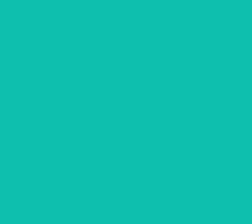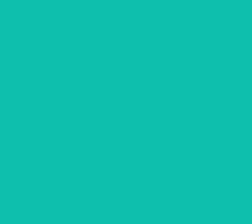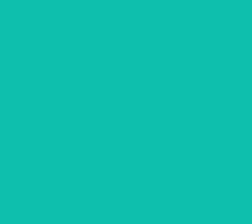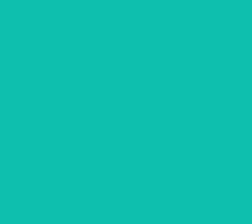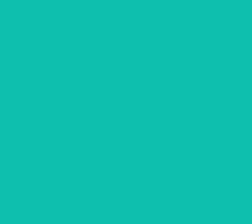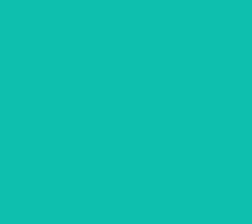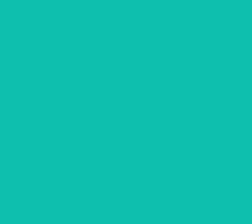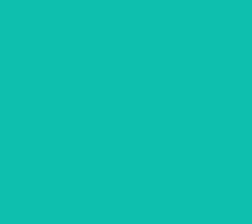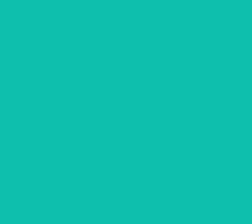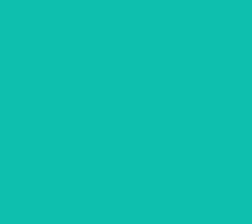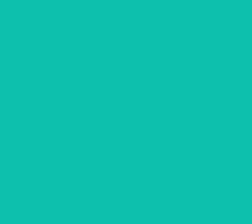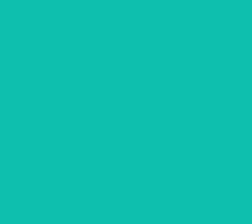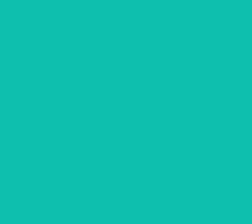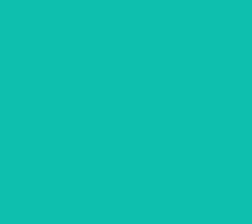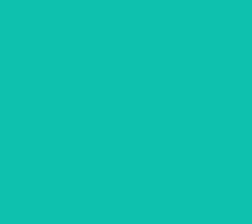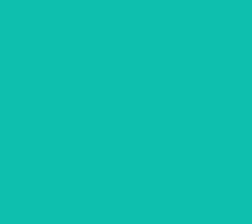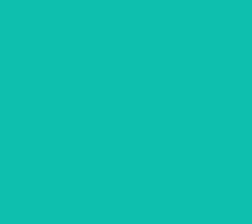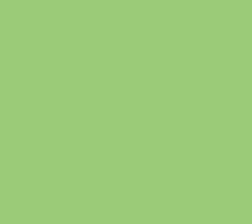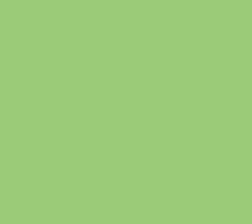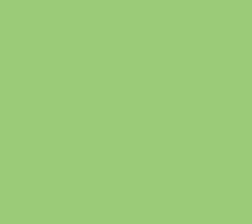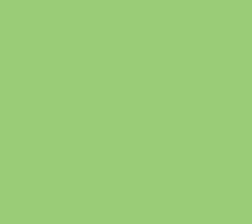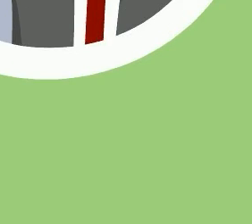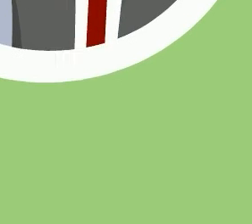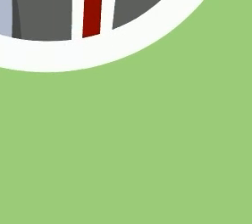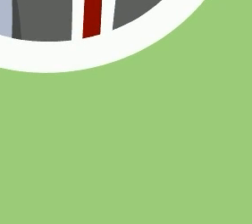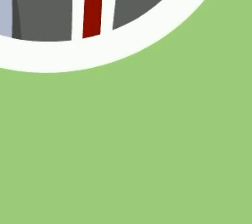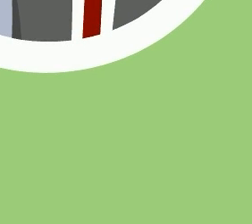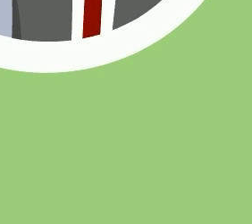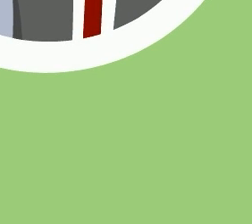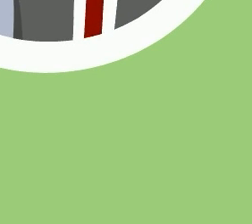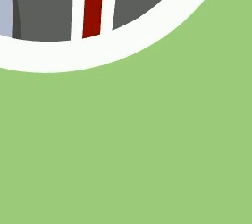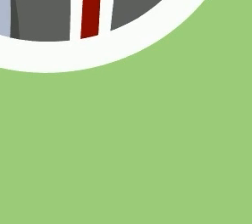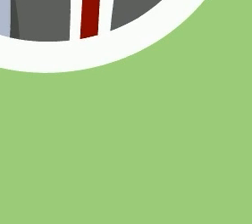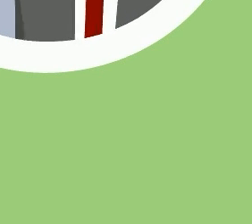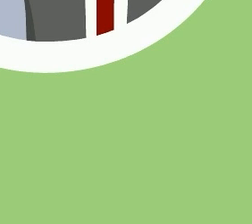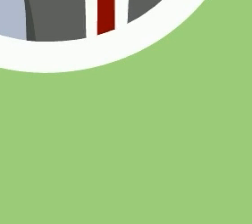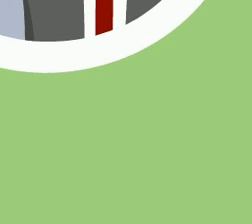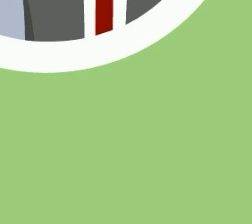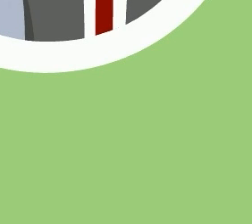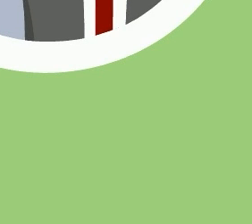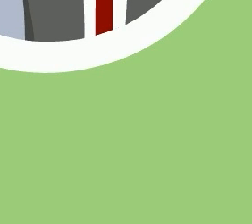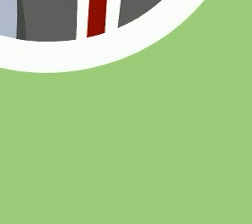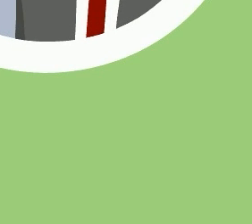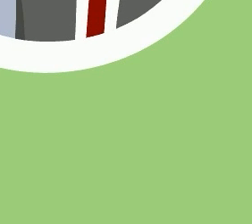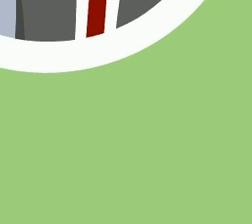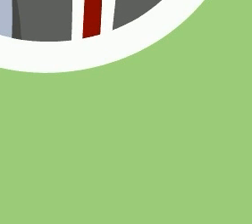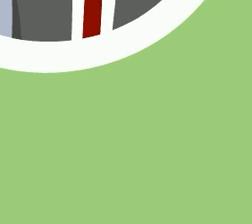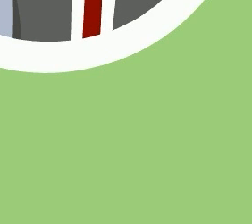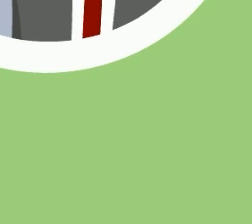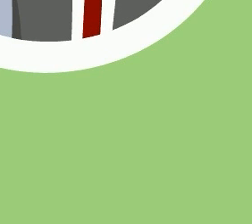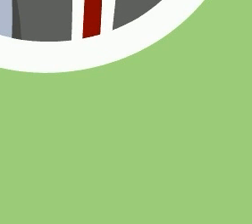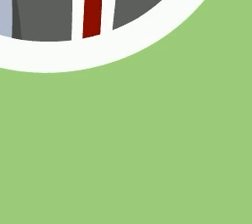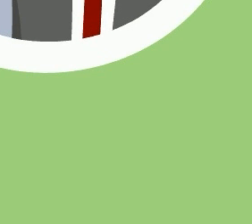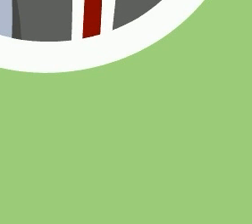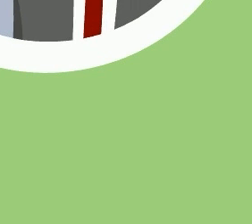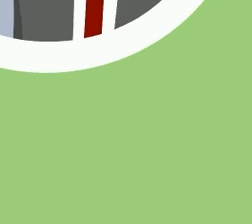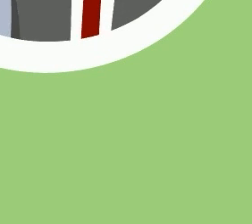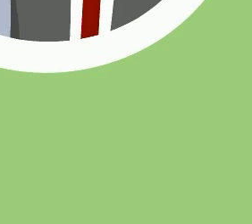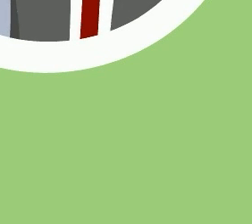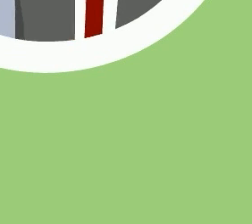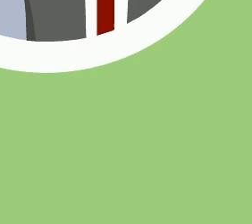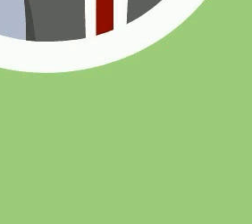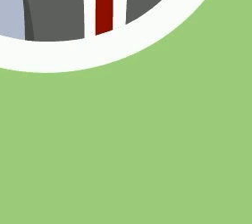Você sabe o que é ecoeficiência? Ecoeficiência é o conceito que se refere à disponibilização de